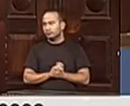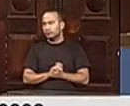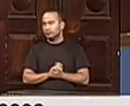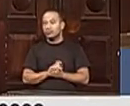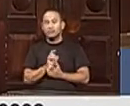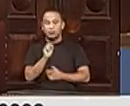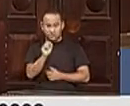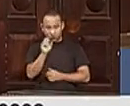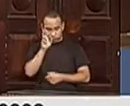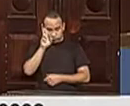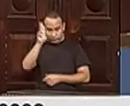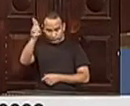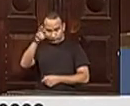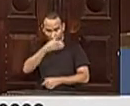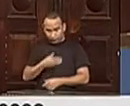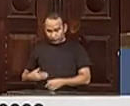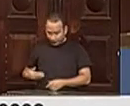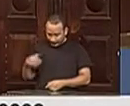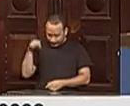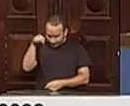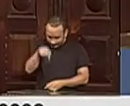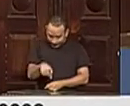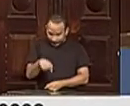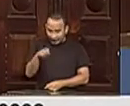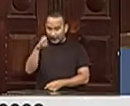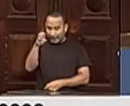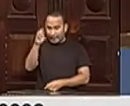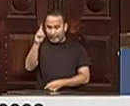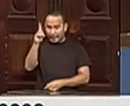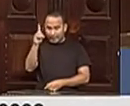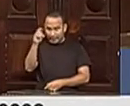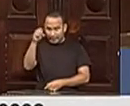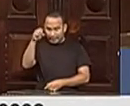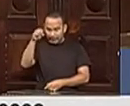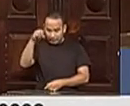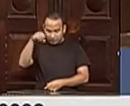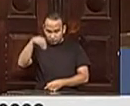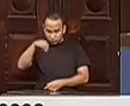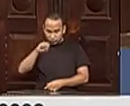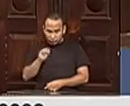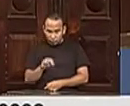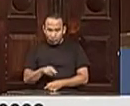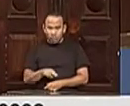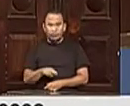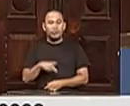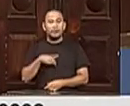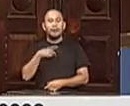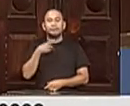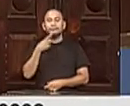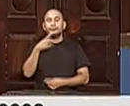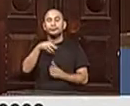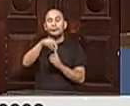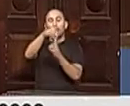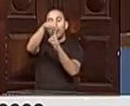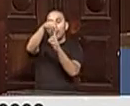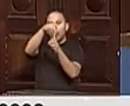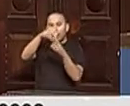de que o líder do governo desta casa, o deputado Edson Albertassi, será indicado como